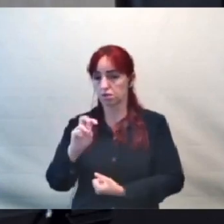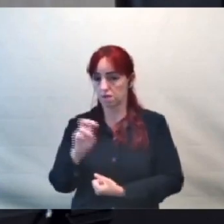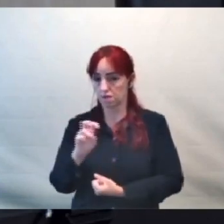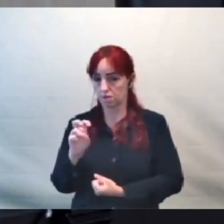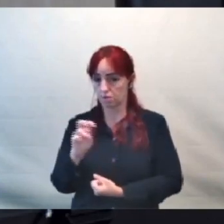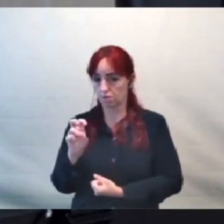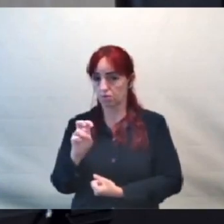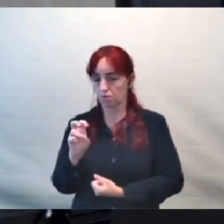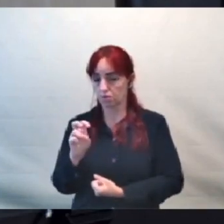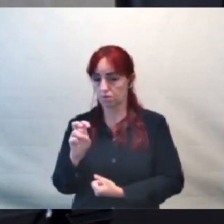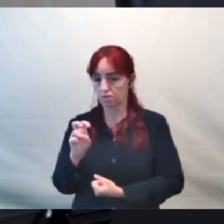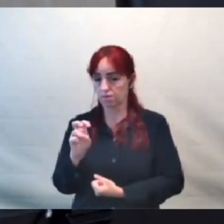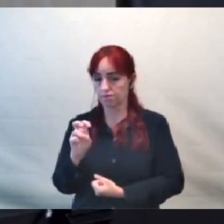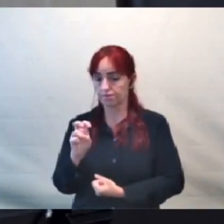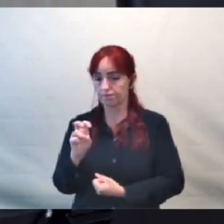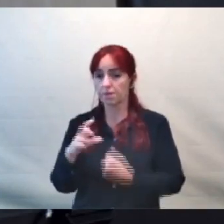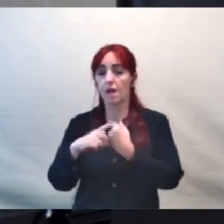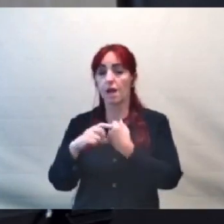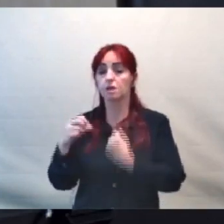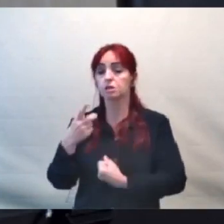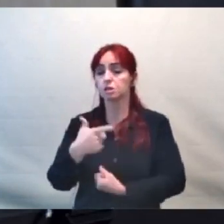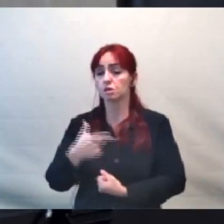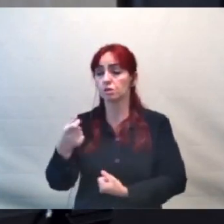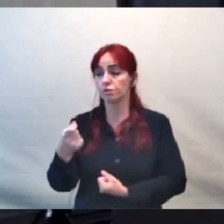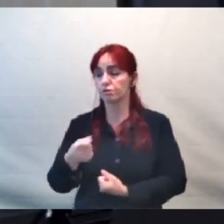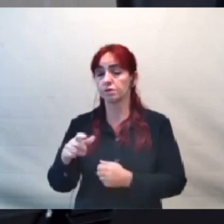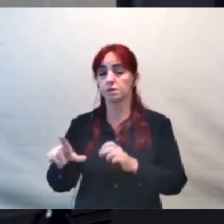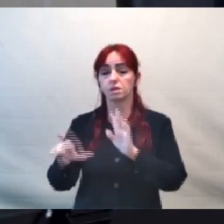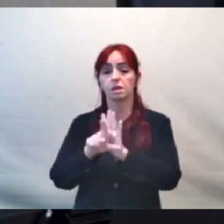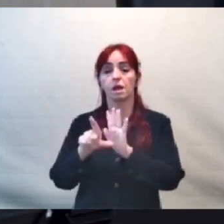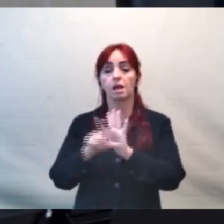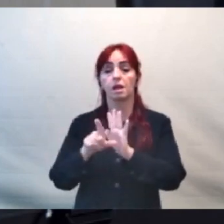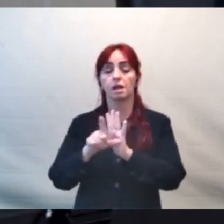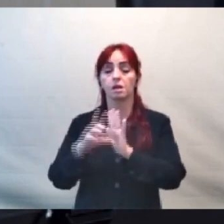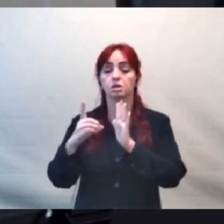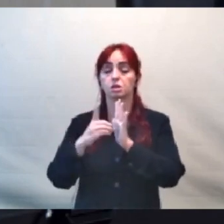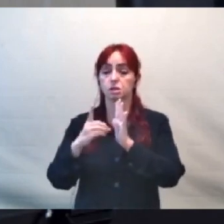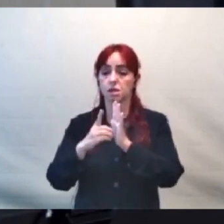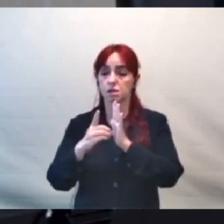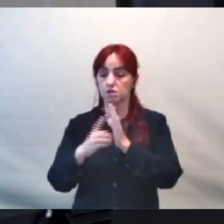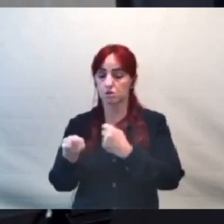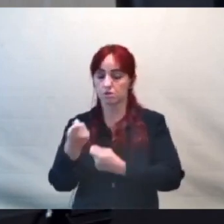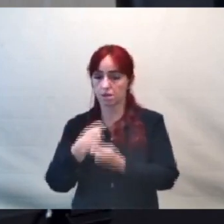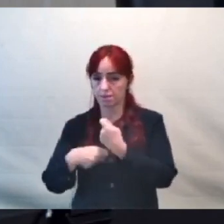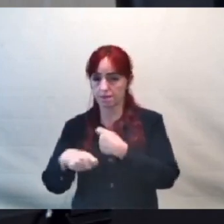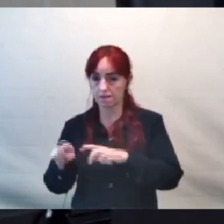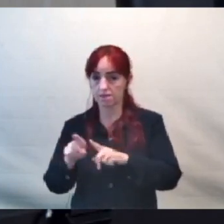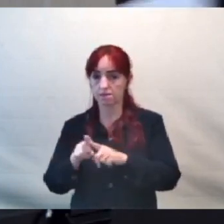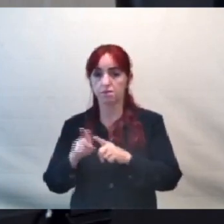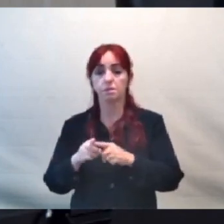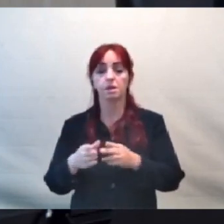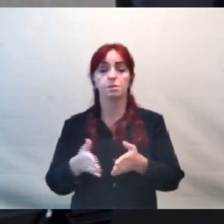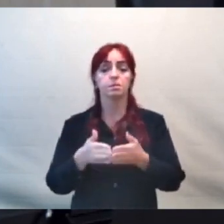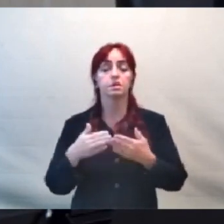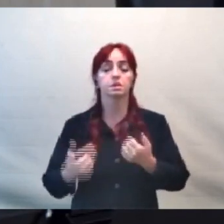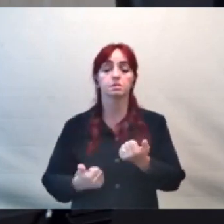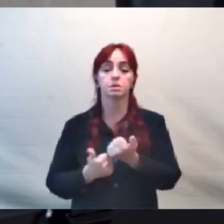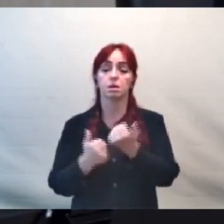artigo 20 da Lei de Diretrizes Orçamentárias. Então, contamos aí com o apoio do nosso